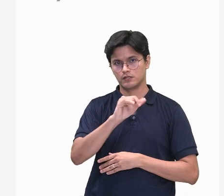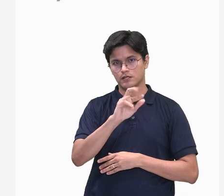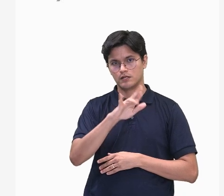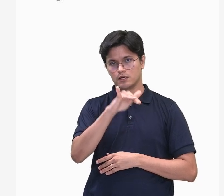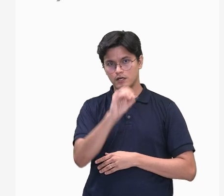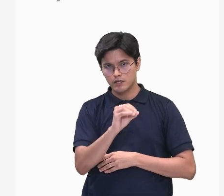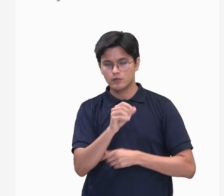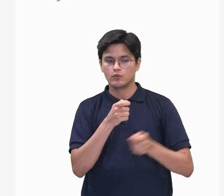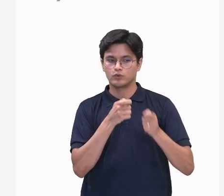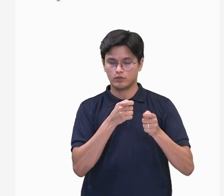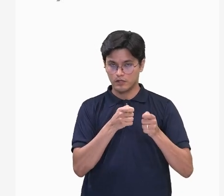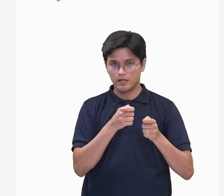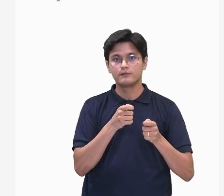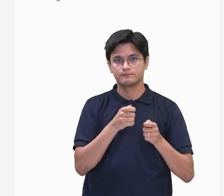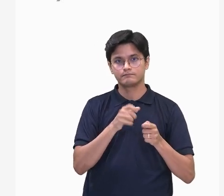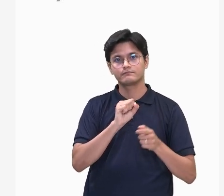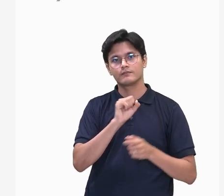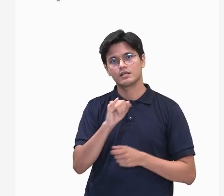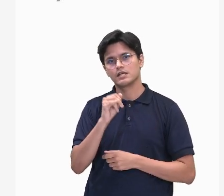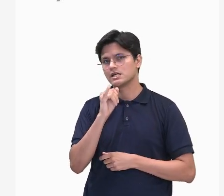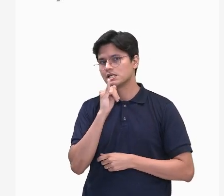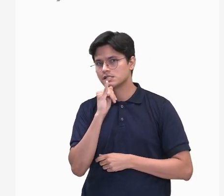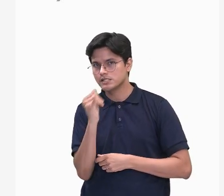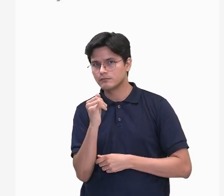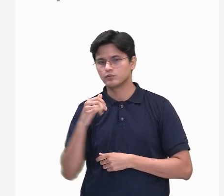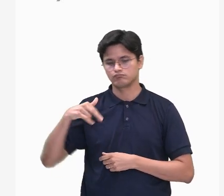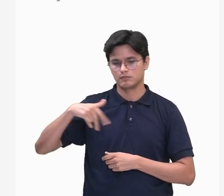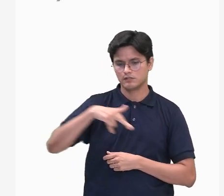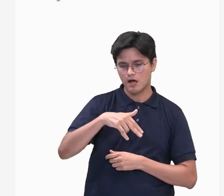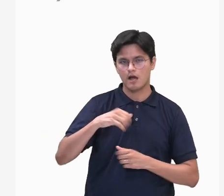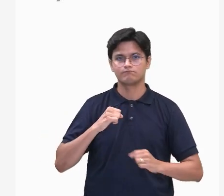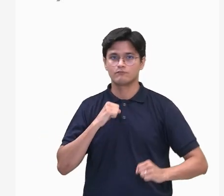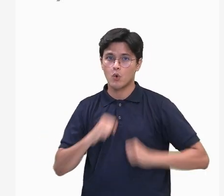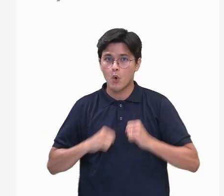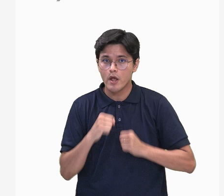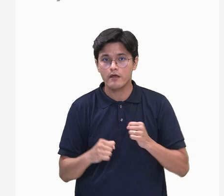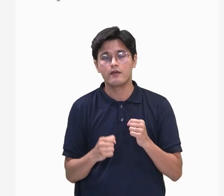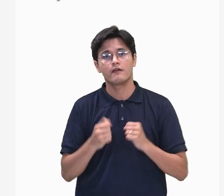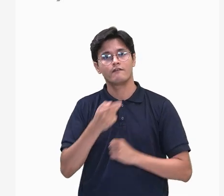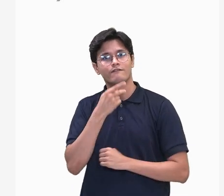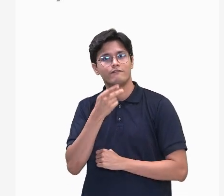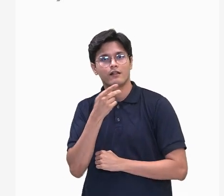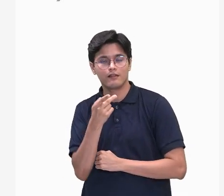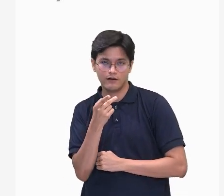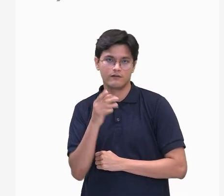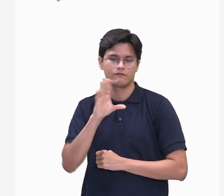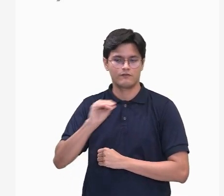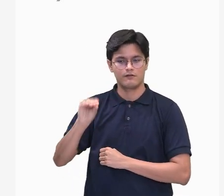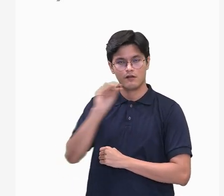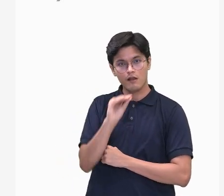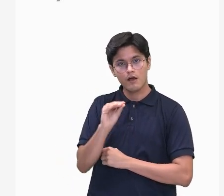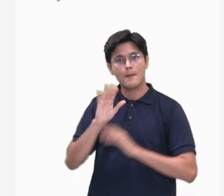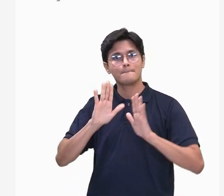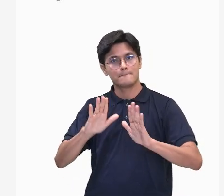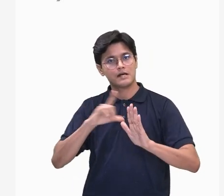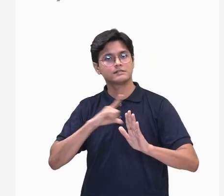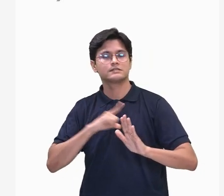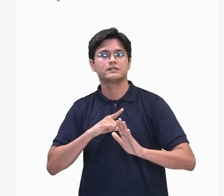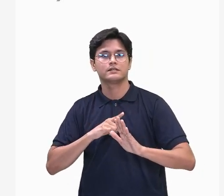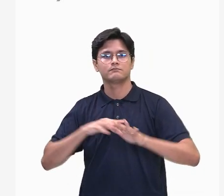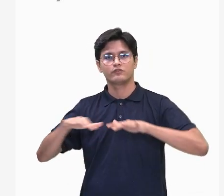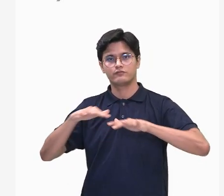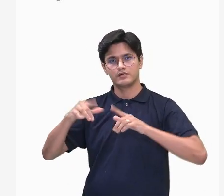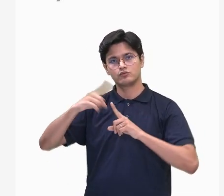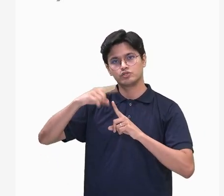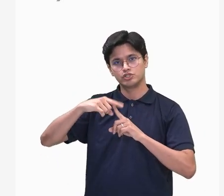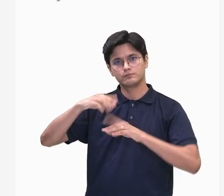correr, resolvo falar, é um movimento voluntário. Mas existem aqueles que são involuntários, como, por exemplo, o músculo do